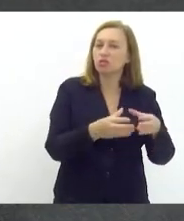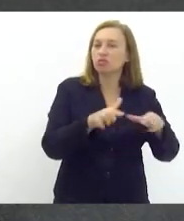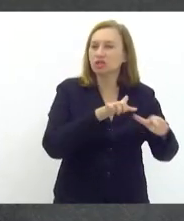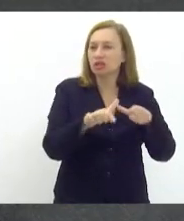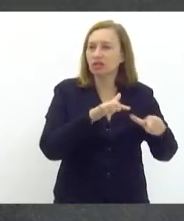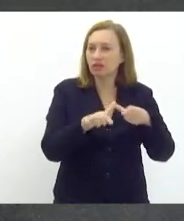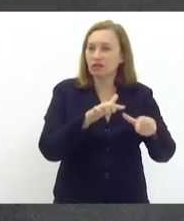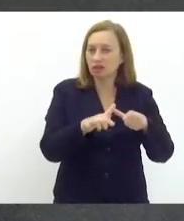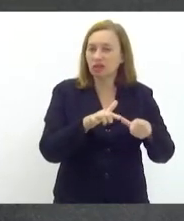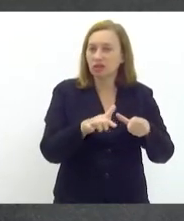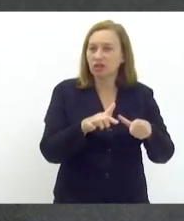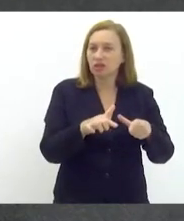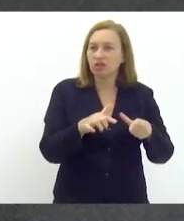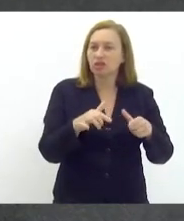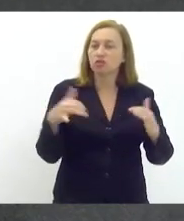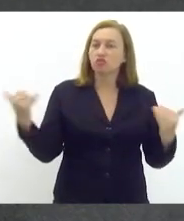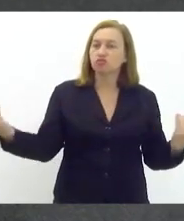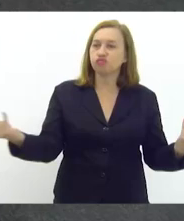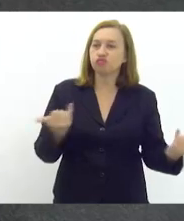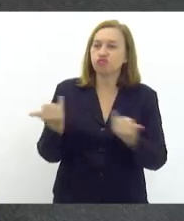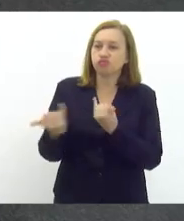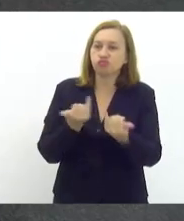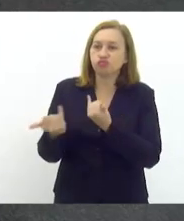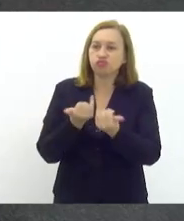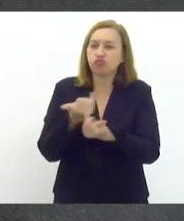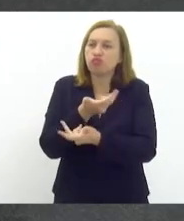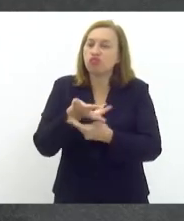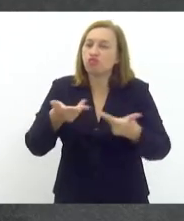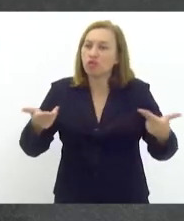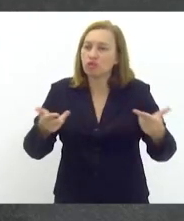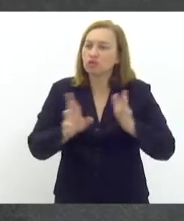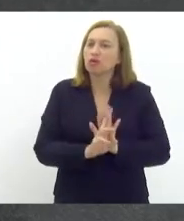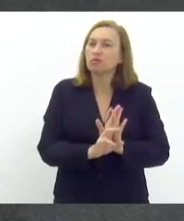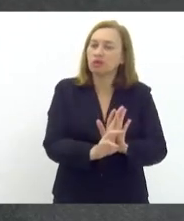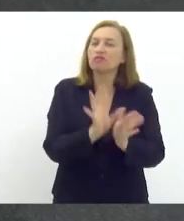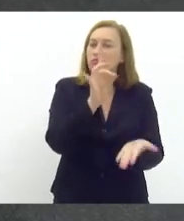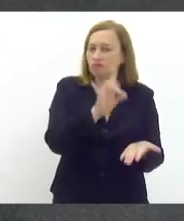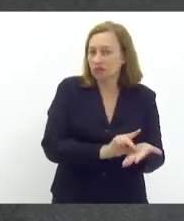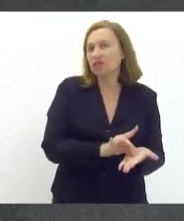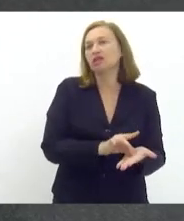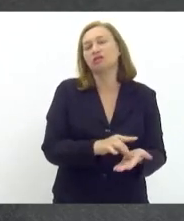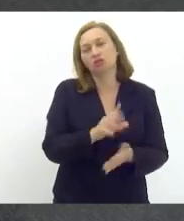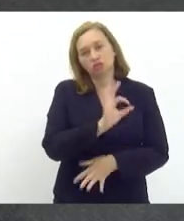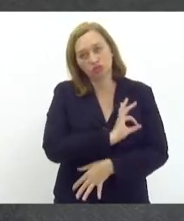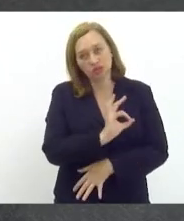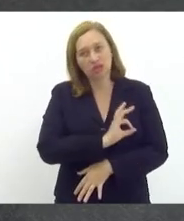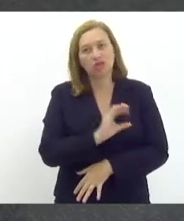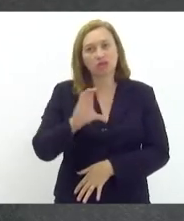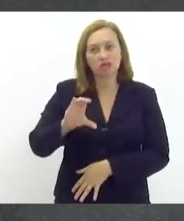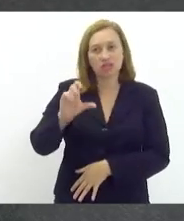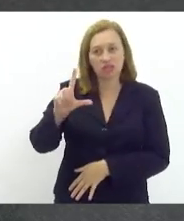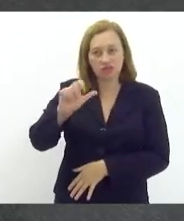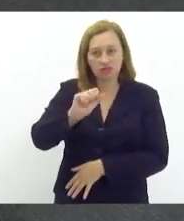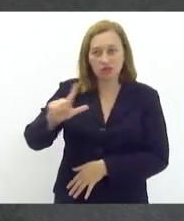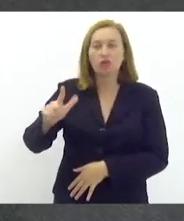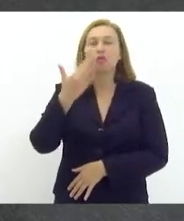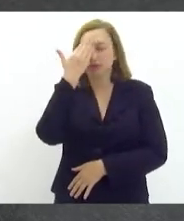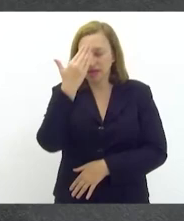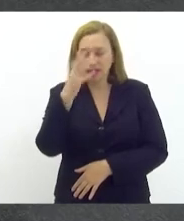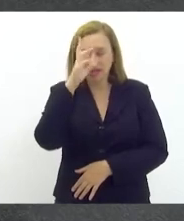motivo que retrate né O que representa verdadeiramente os policiais civis muito